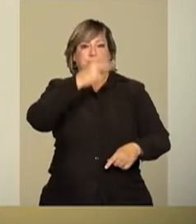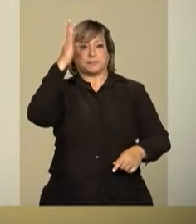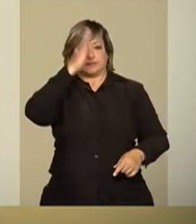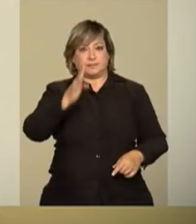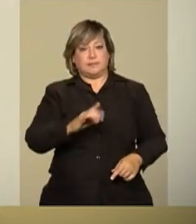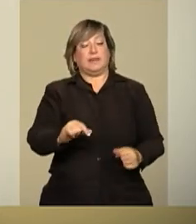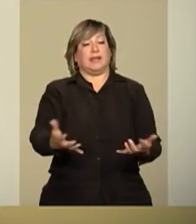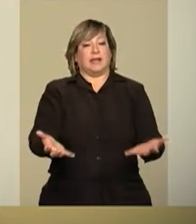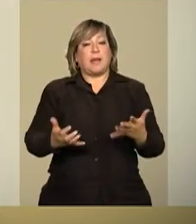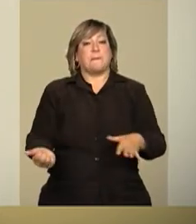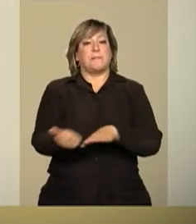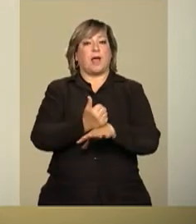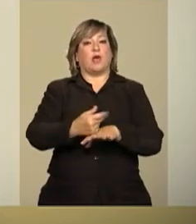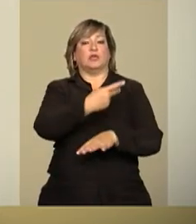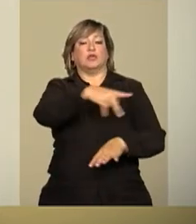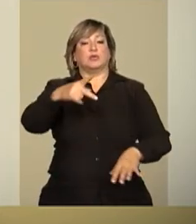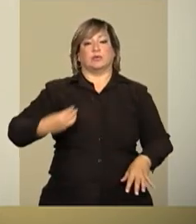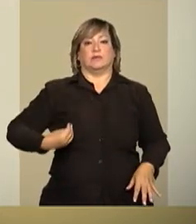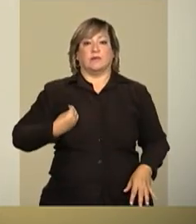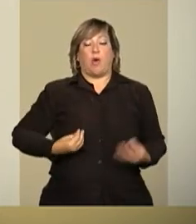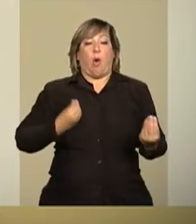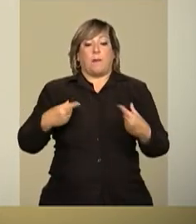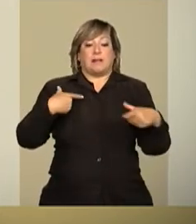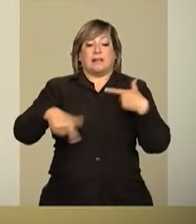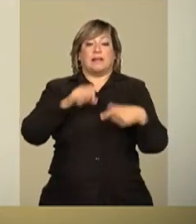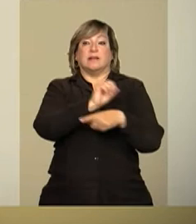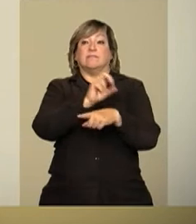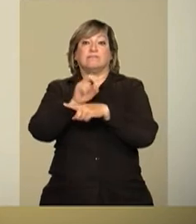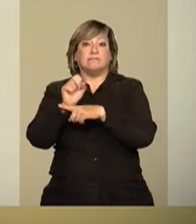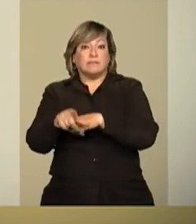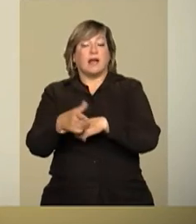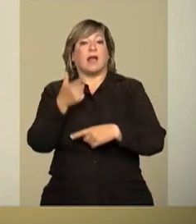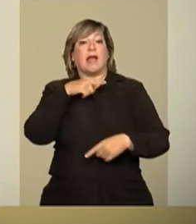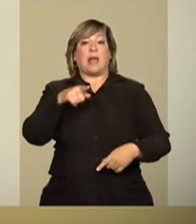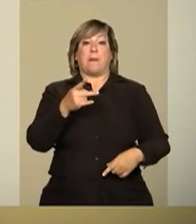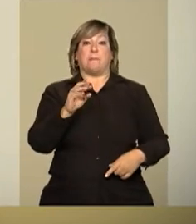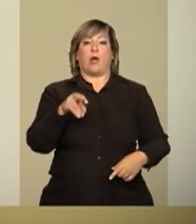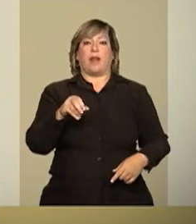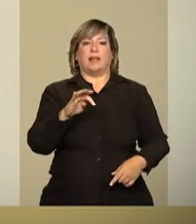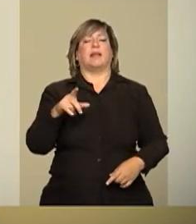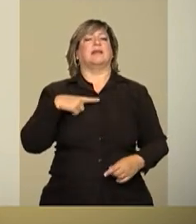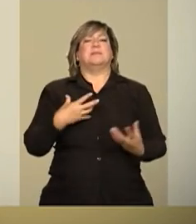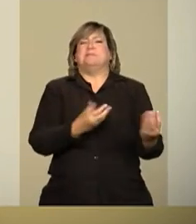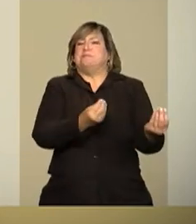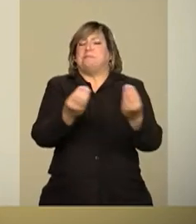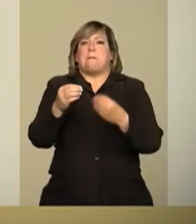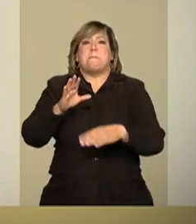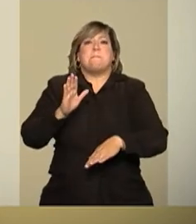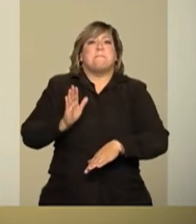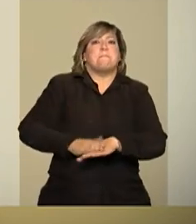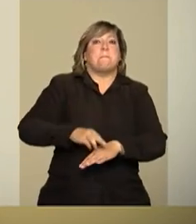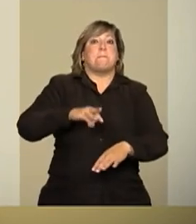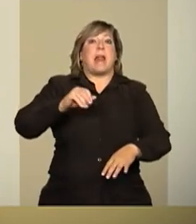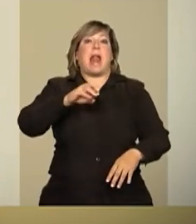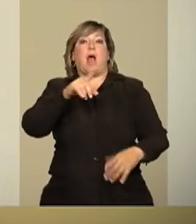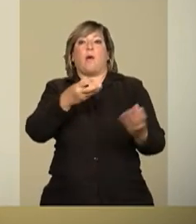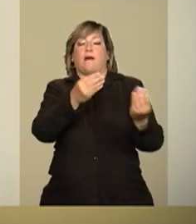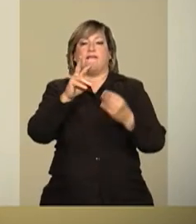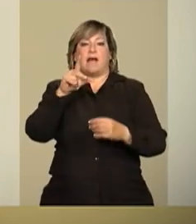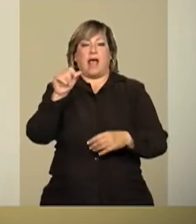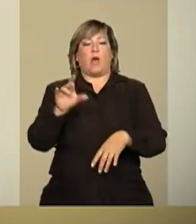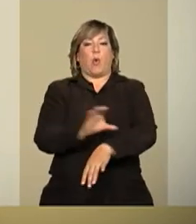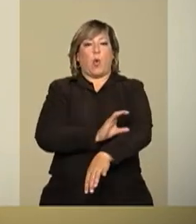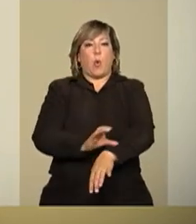que querem melhorar a sua colocação no mercado de trabalho que o Pronatec tem milhões de vagas nos cursos de